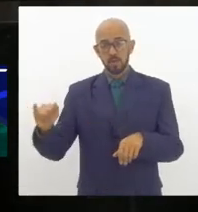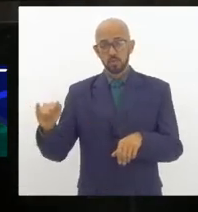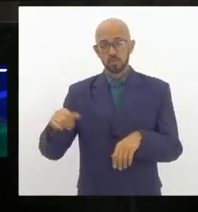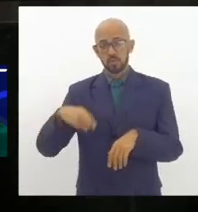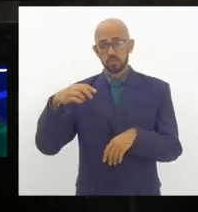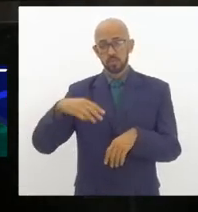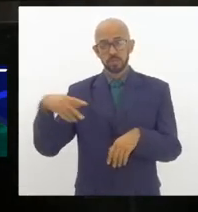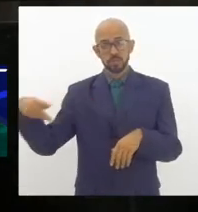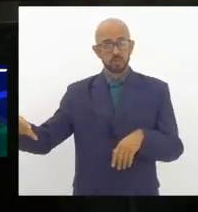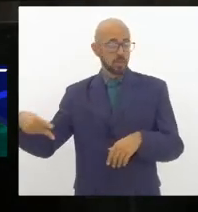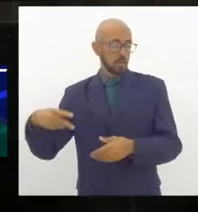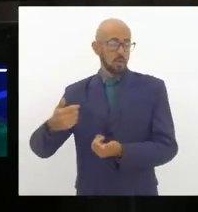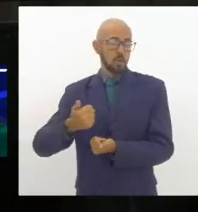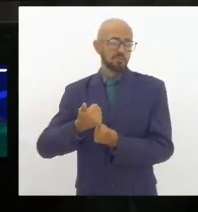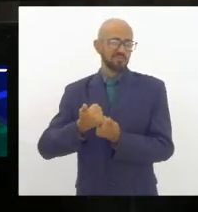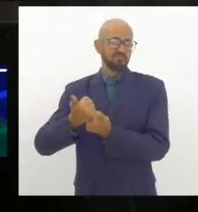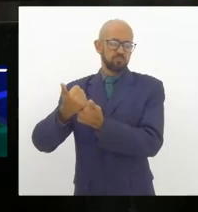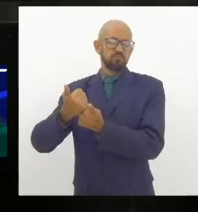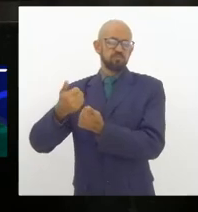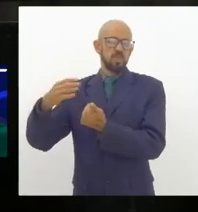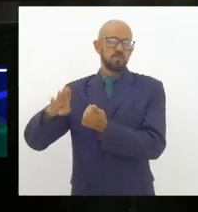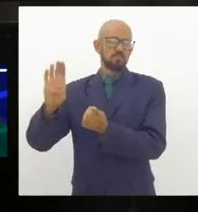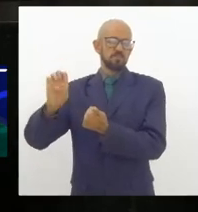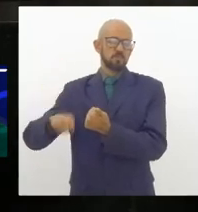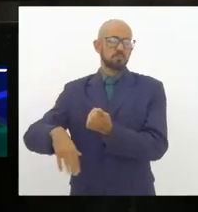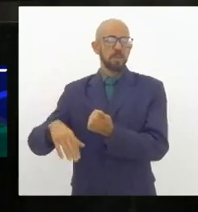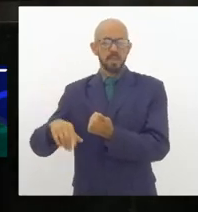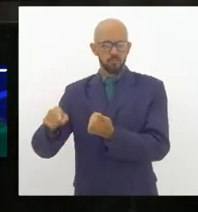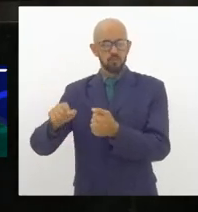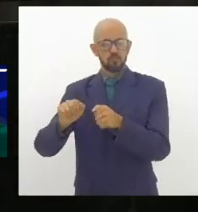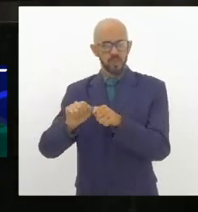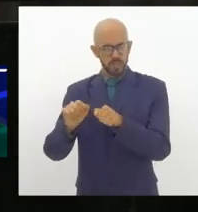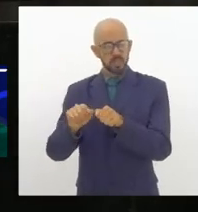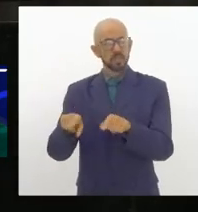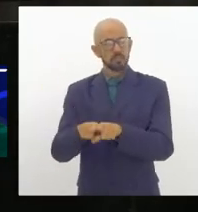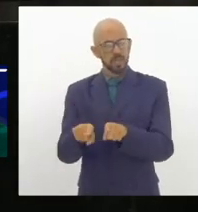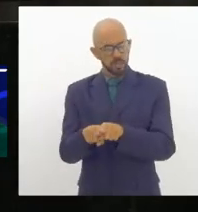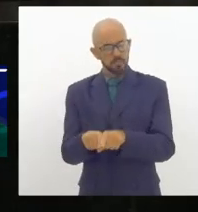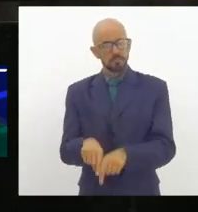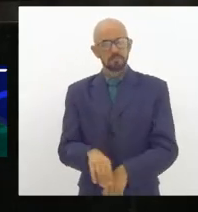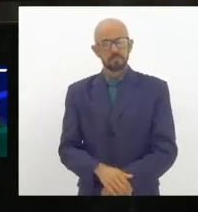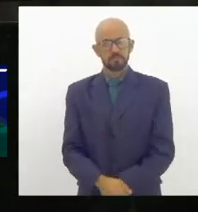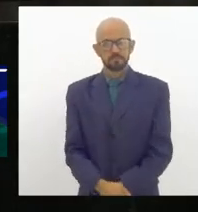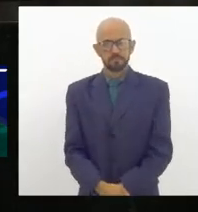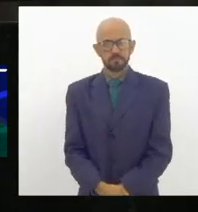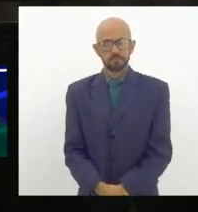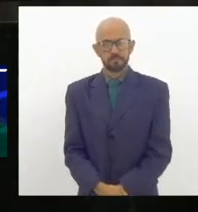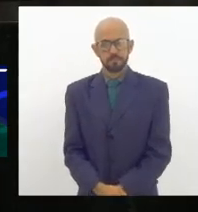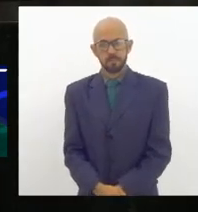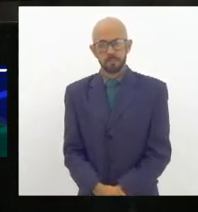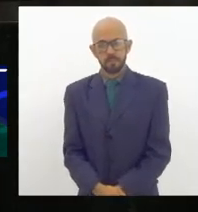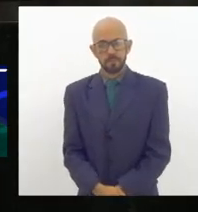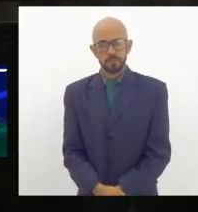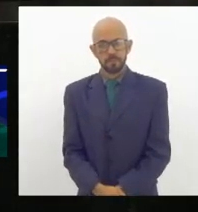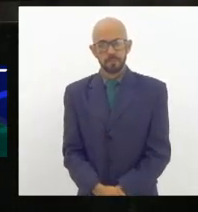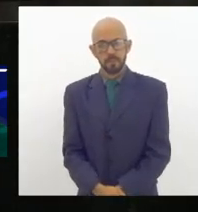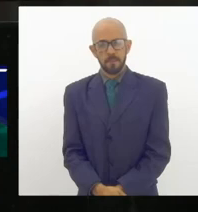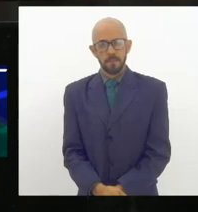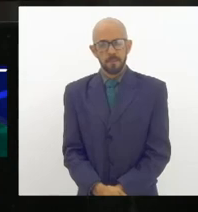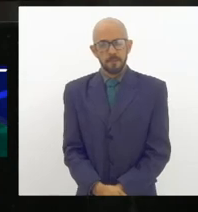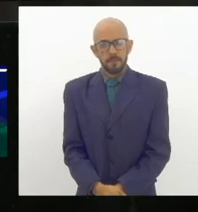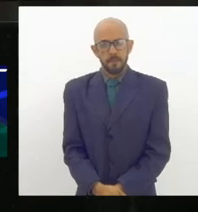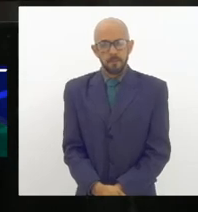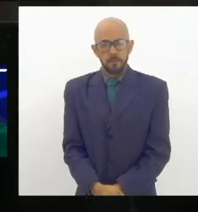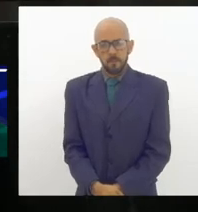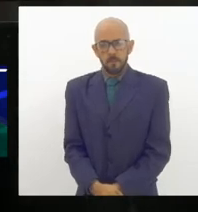muito bem fundamentada e diga-se de passagem e registros mas volto senhora